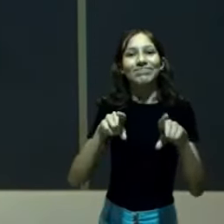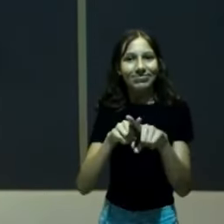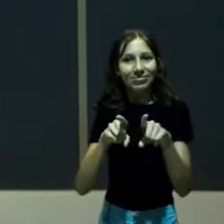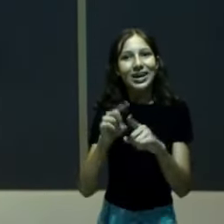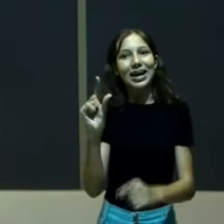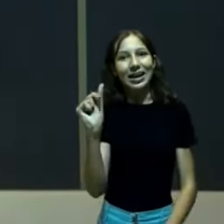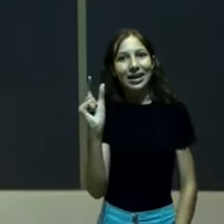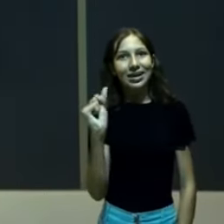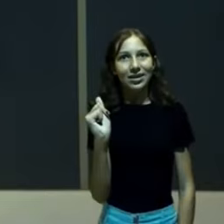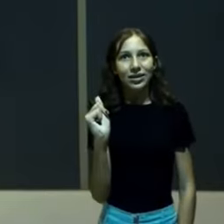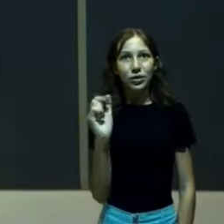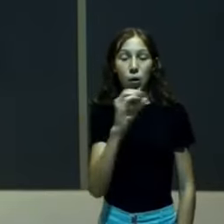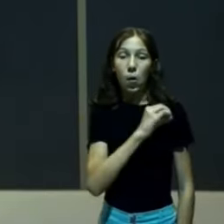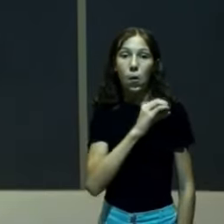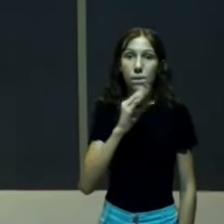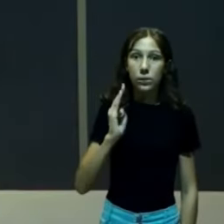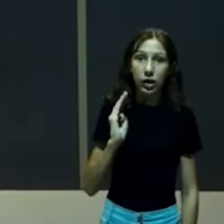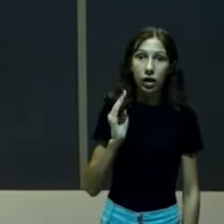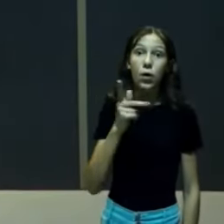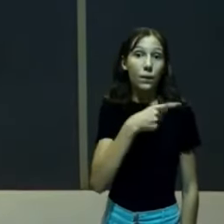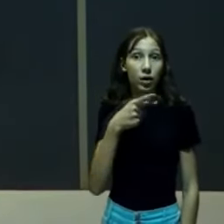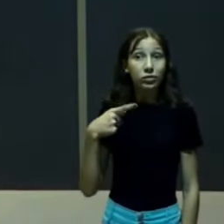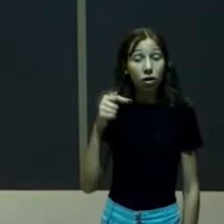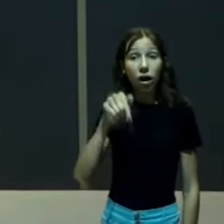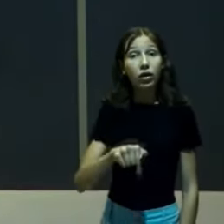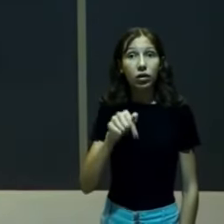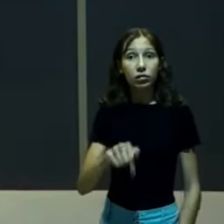Ele era um obreiro, ele era um pastor aqui da região.